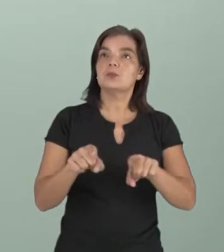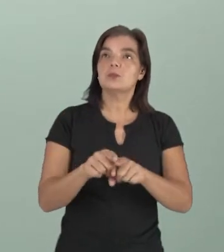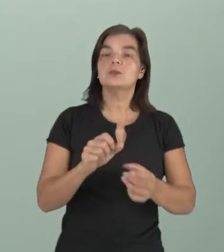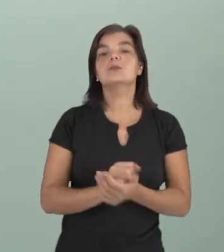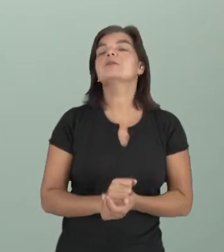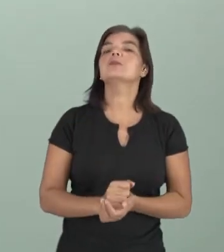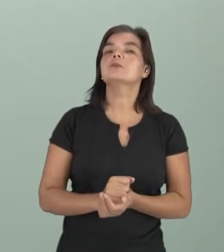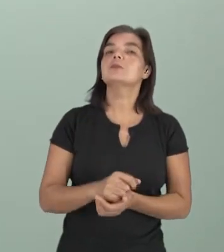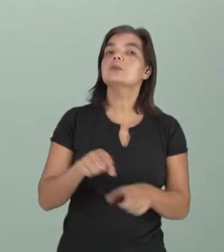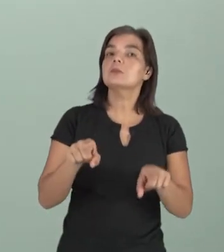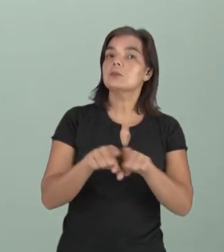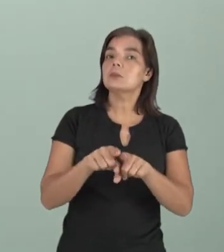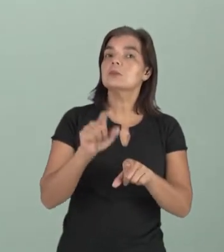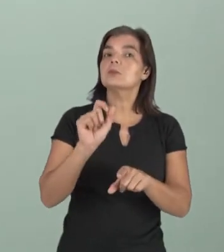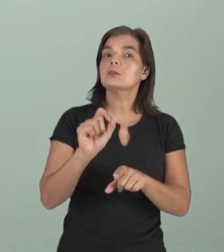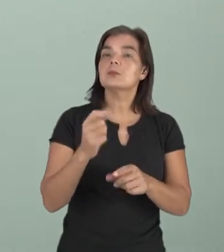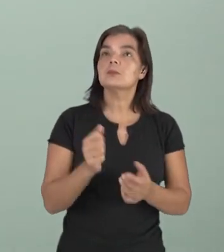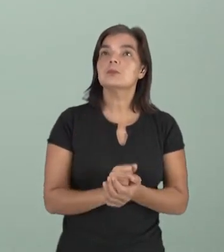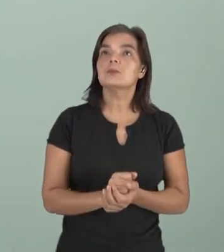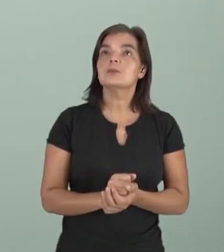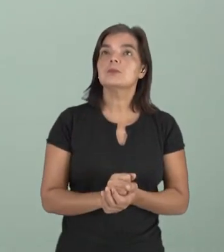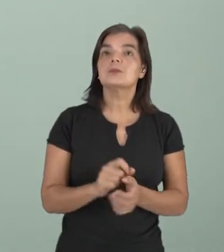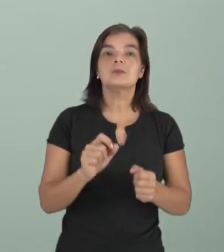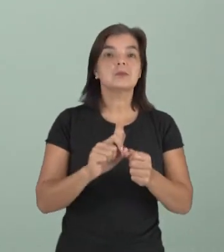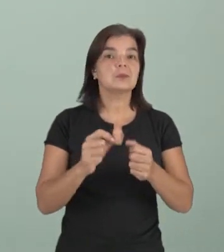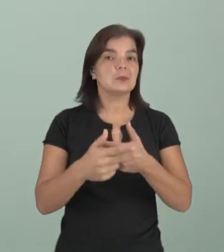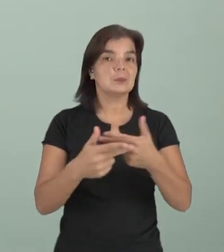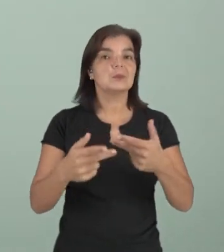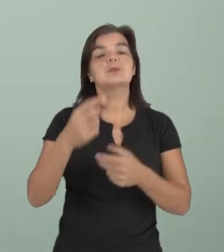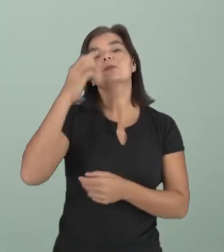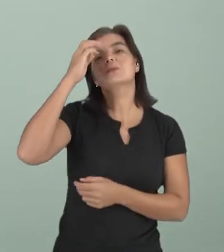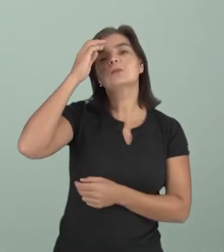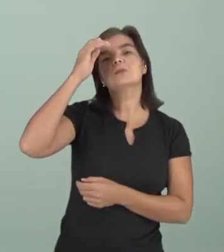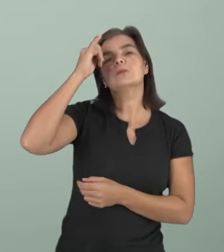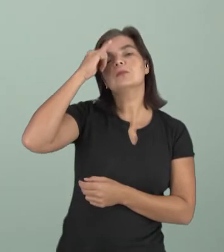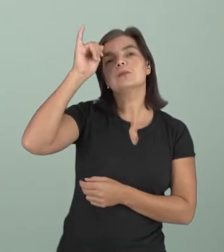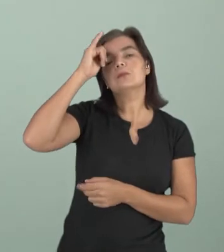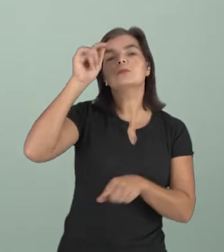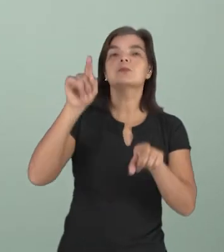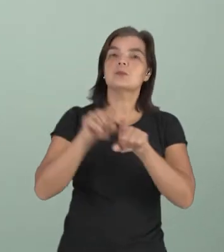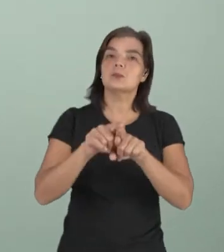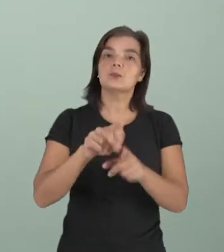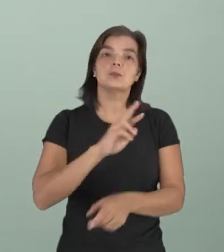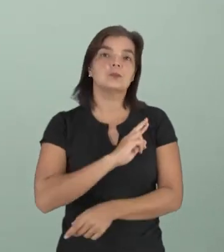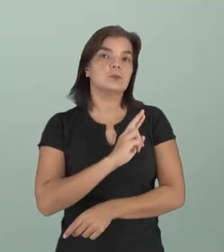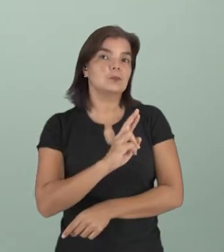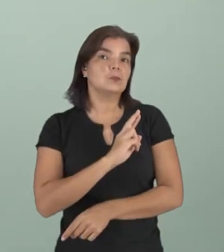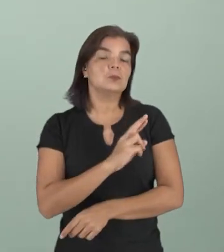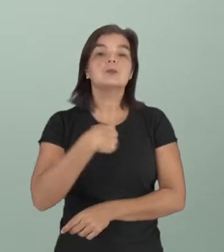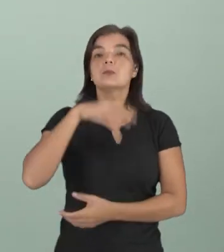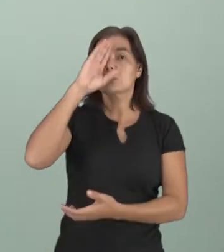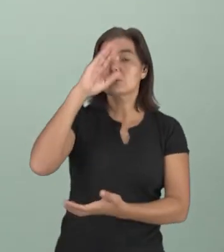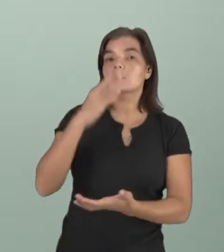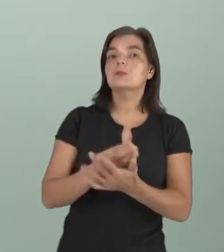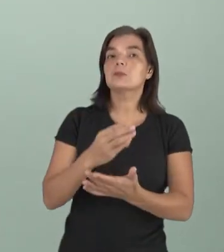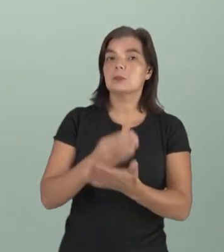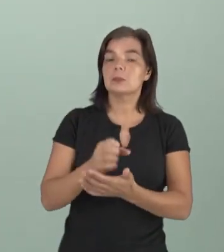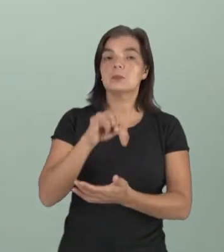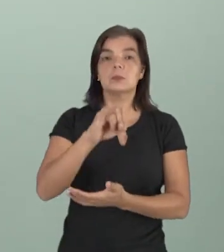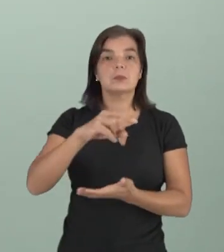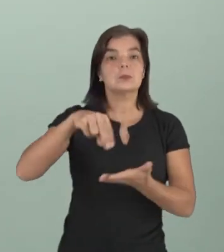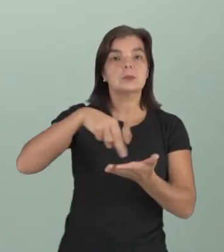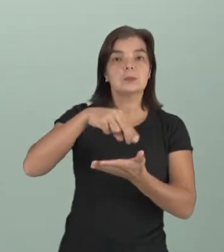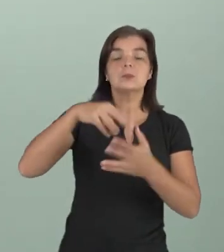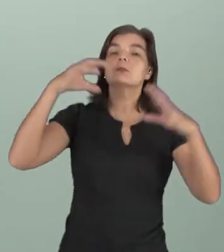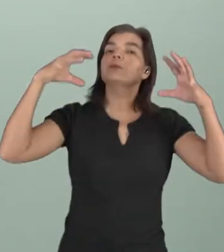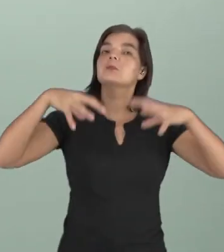estímulos sensoriais que produzem as nossas ideias. Por exemplo, o ritual religioso, você acredita que se você